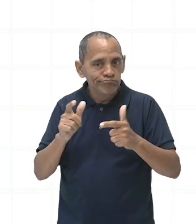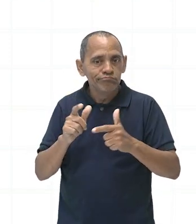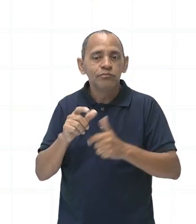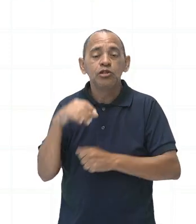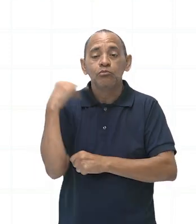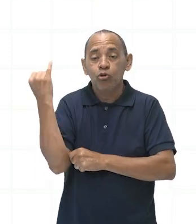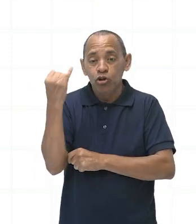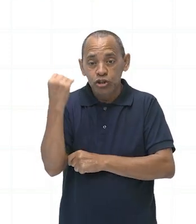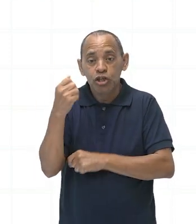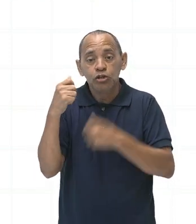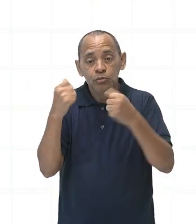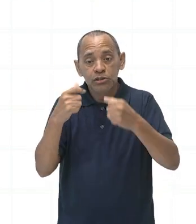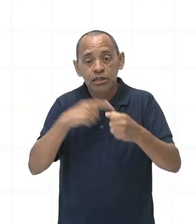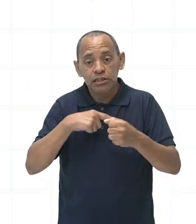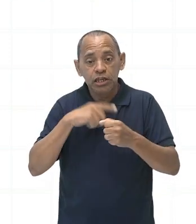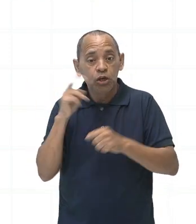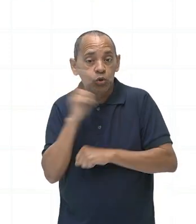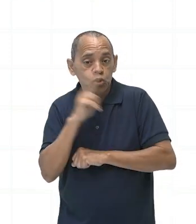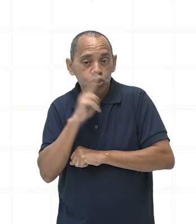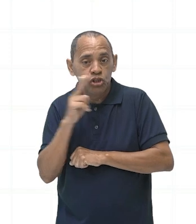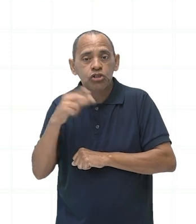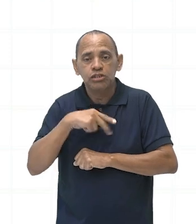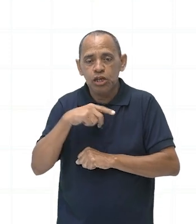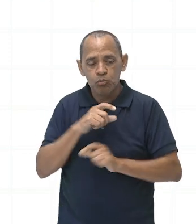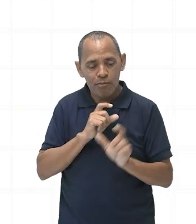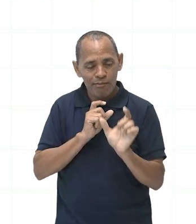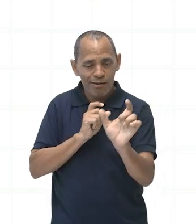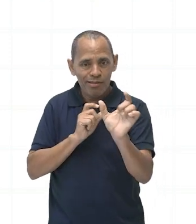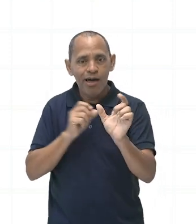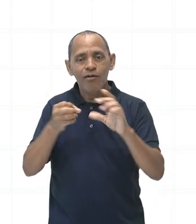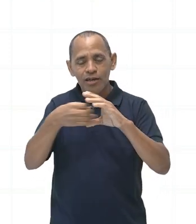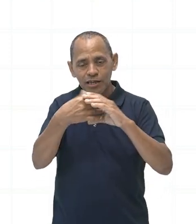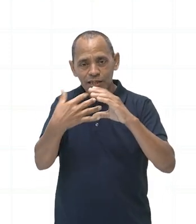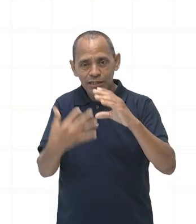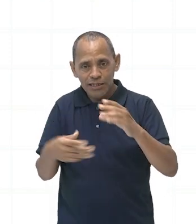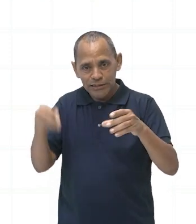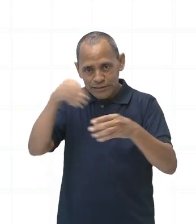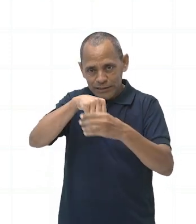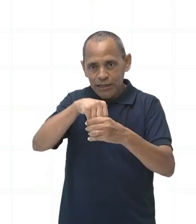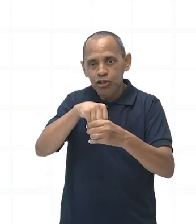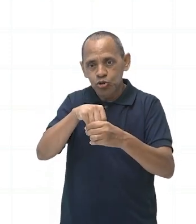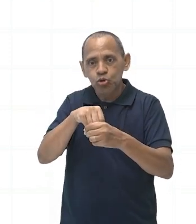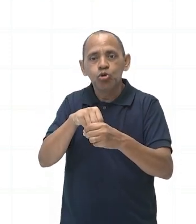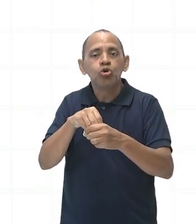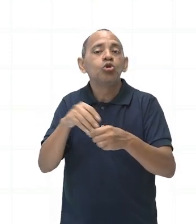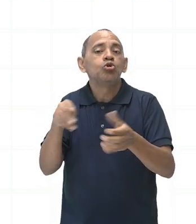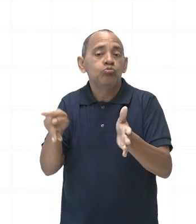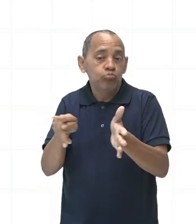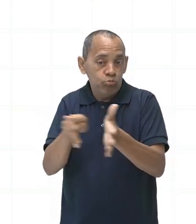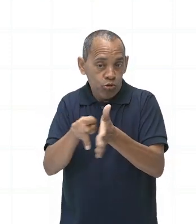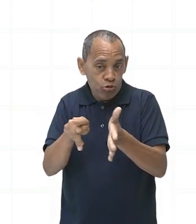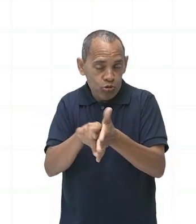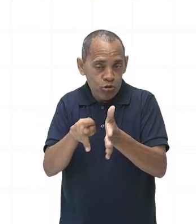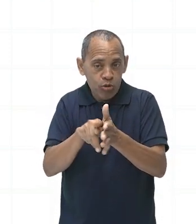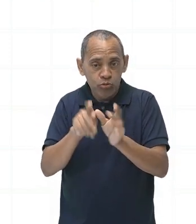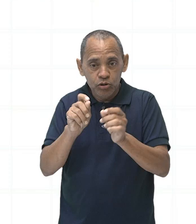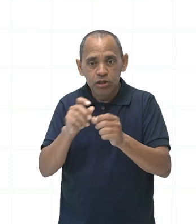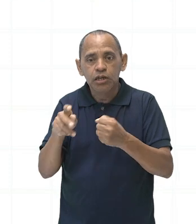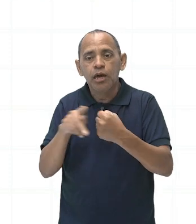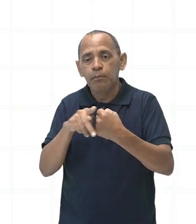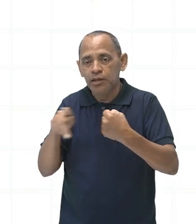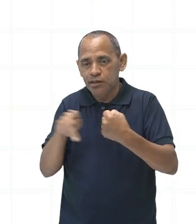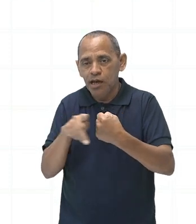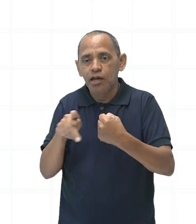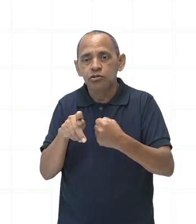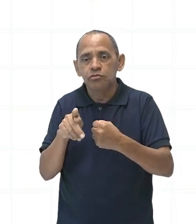a palavrinha que traz característica para um elemento dentro do próprio predicado. Então, nota que eu reuni aí